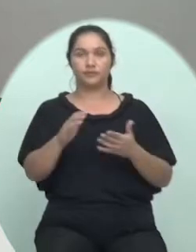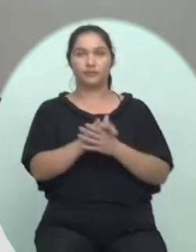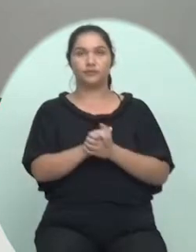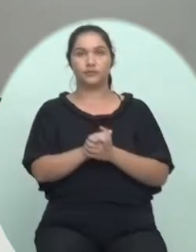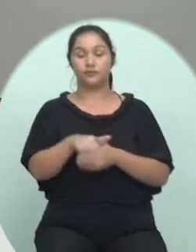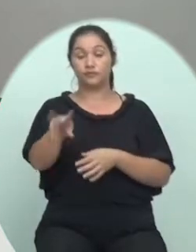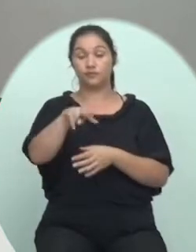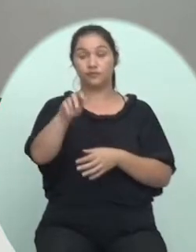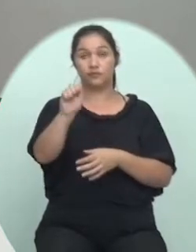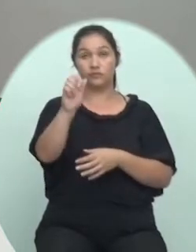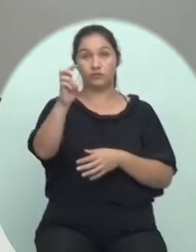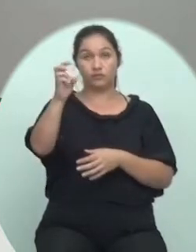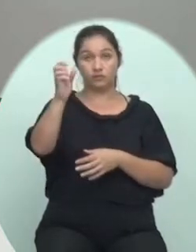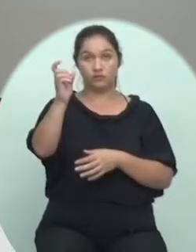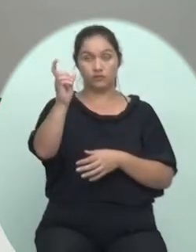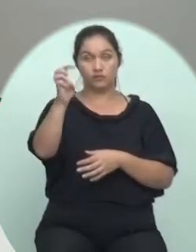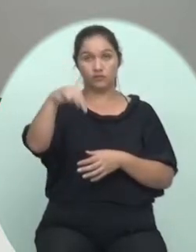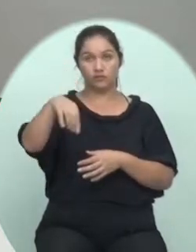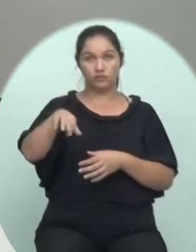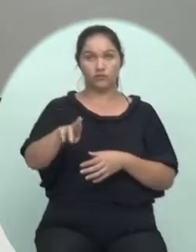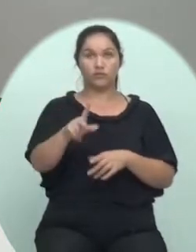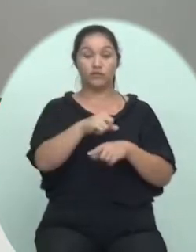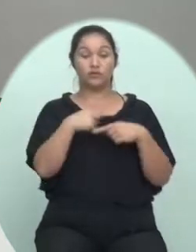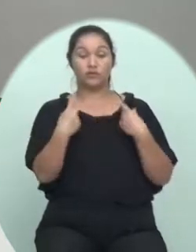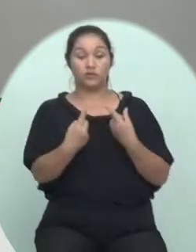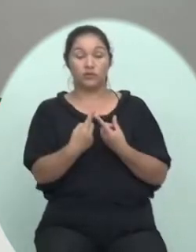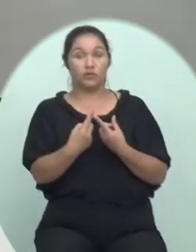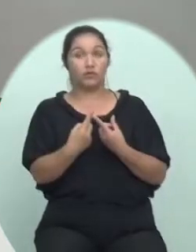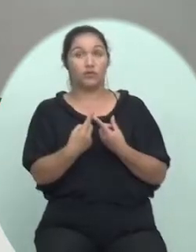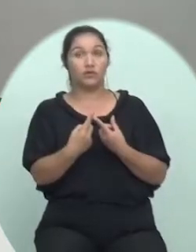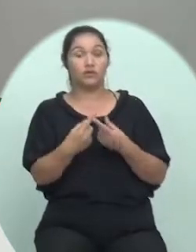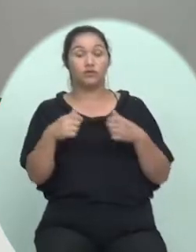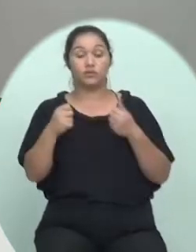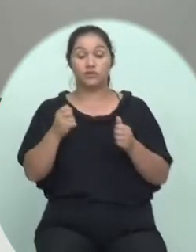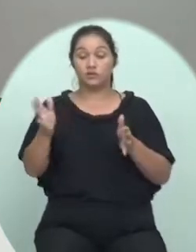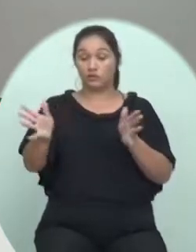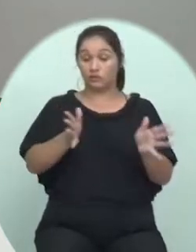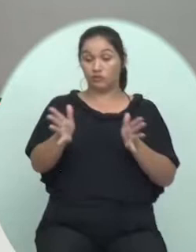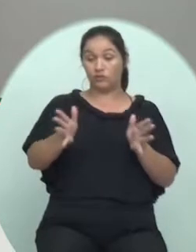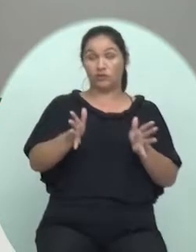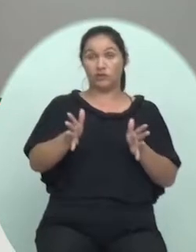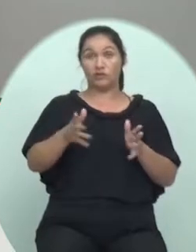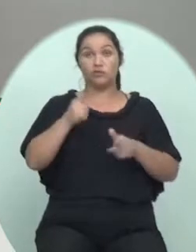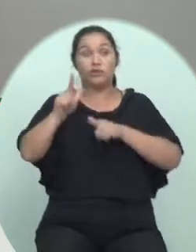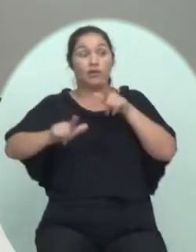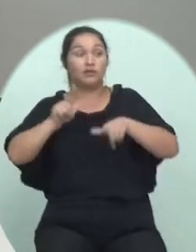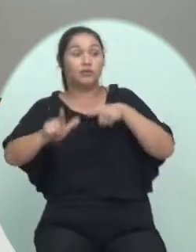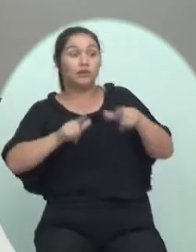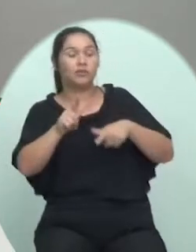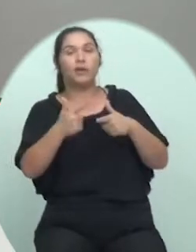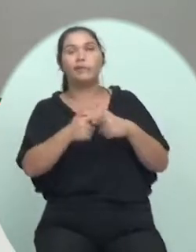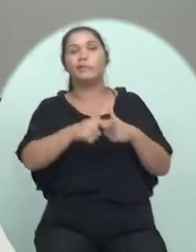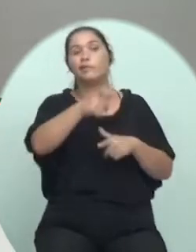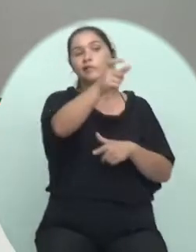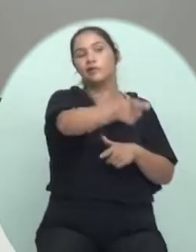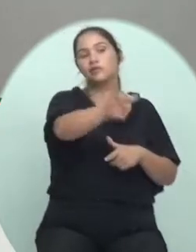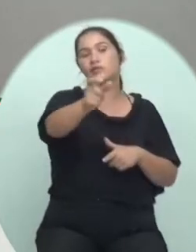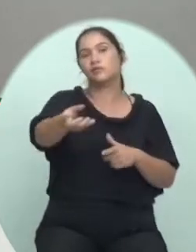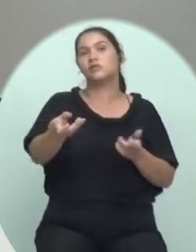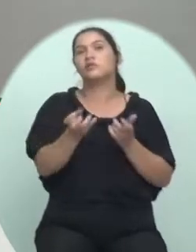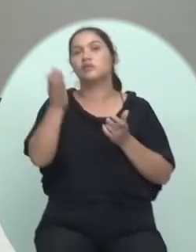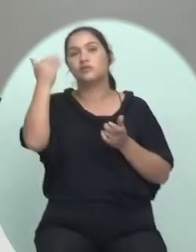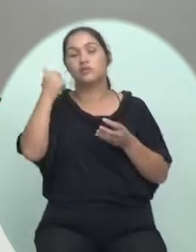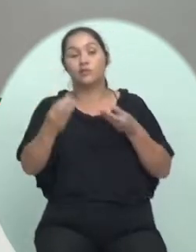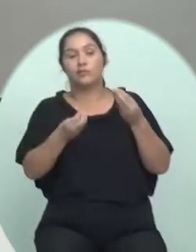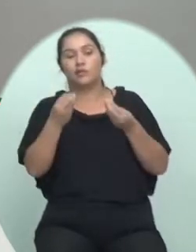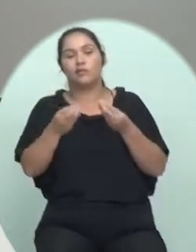vereador Ademir, que os nossos mandatos sejam de muita produtividade, conforme a expectativa que o cidadão manifestou através do